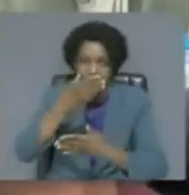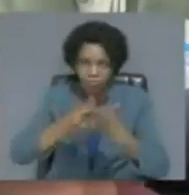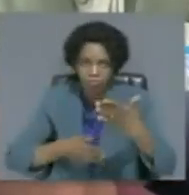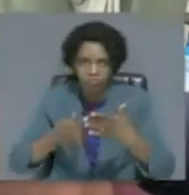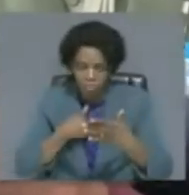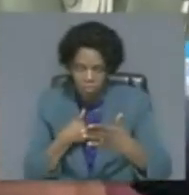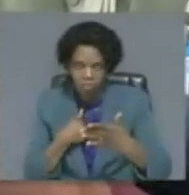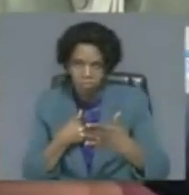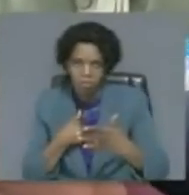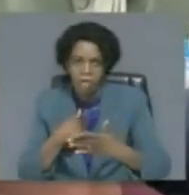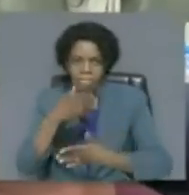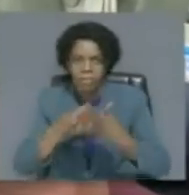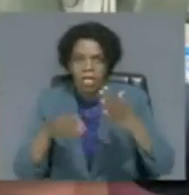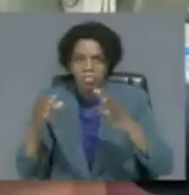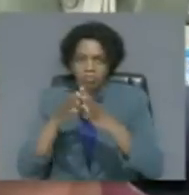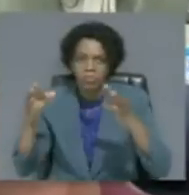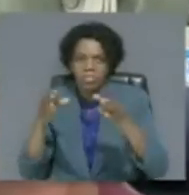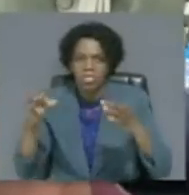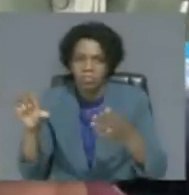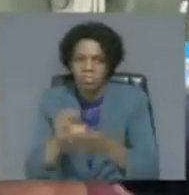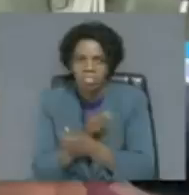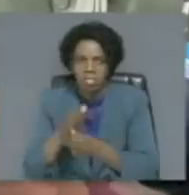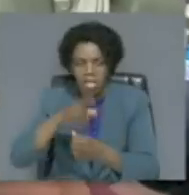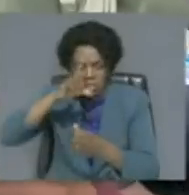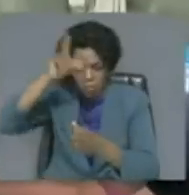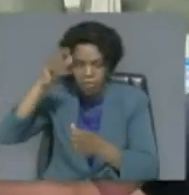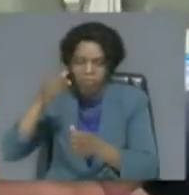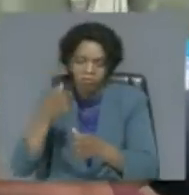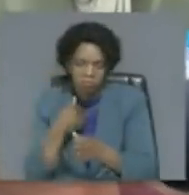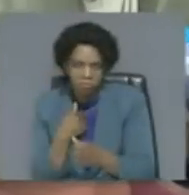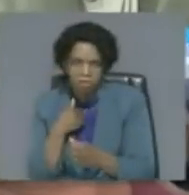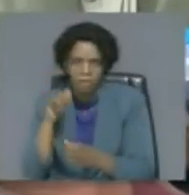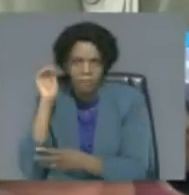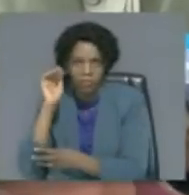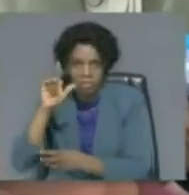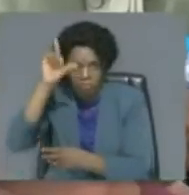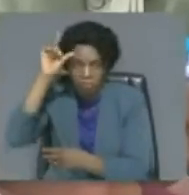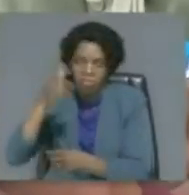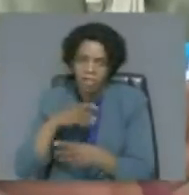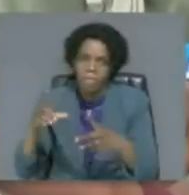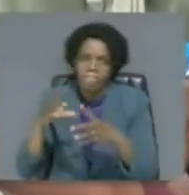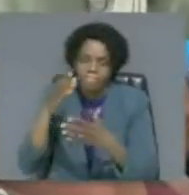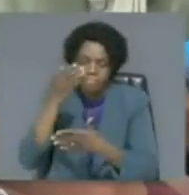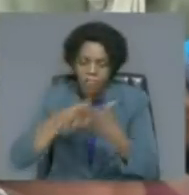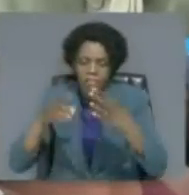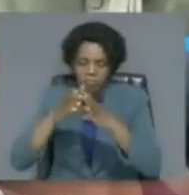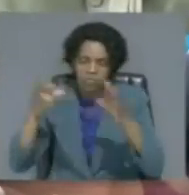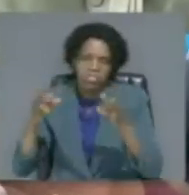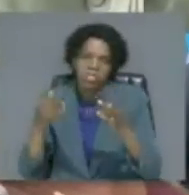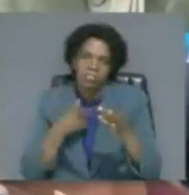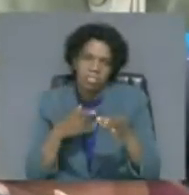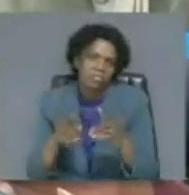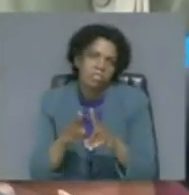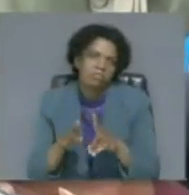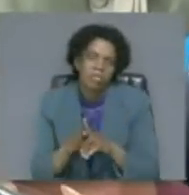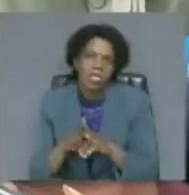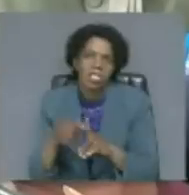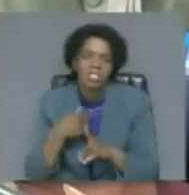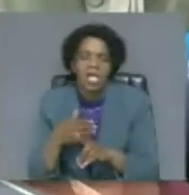plano especial para a cidade, a província de Luanda, que contempla